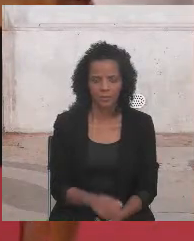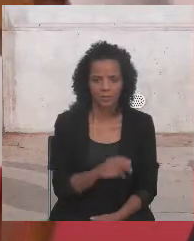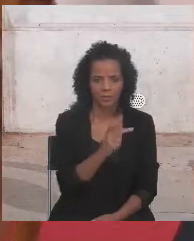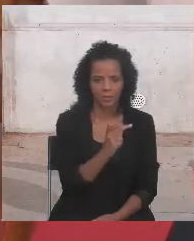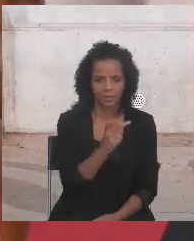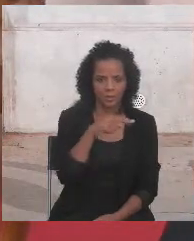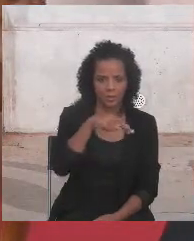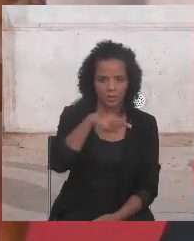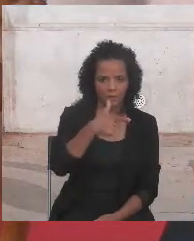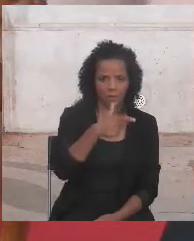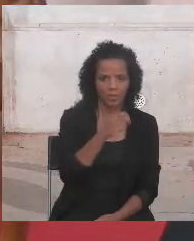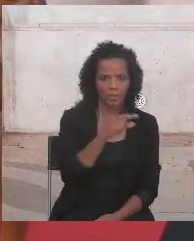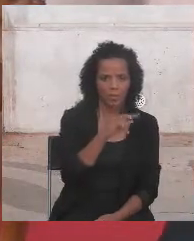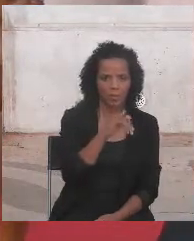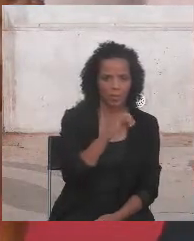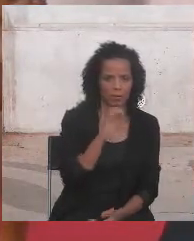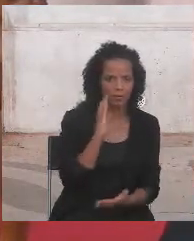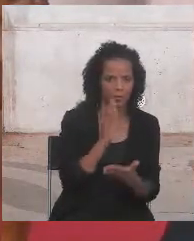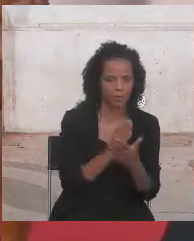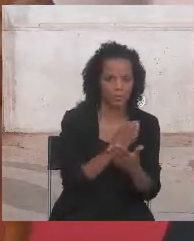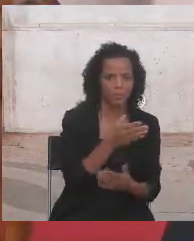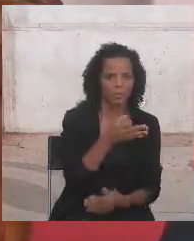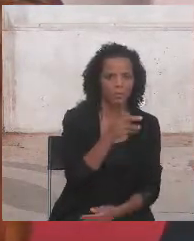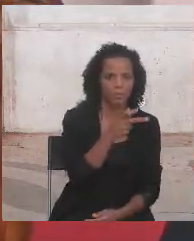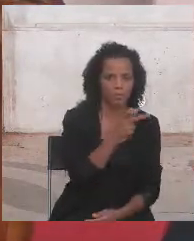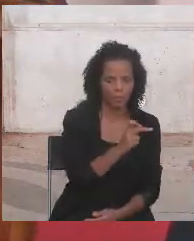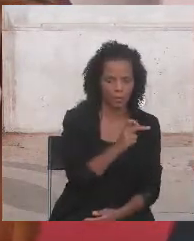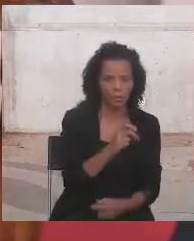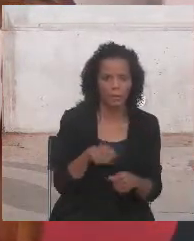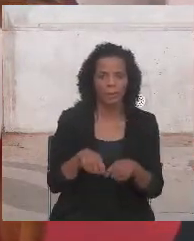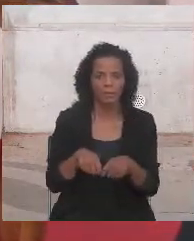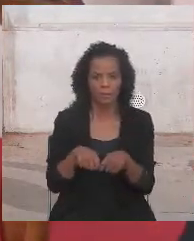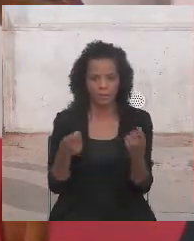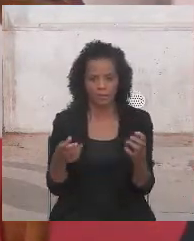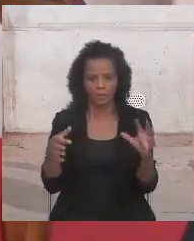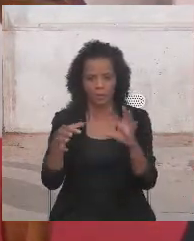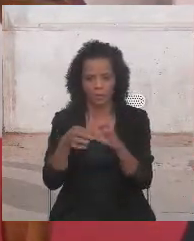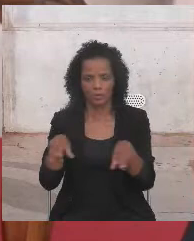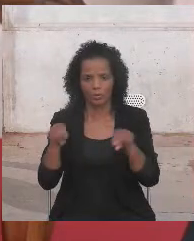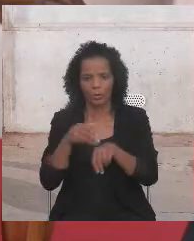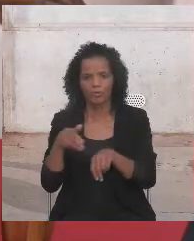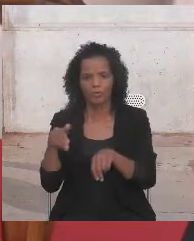António Manuel Pimenta Proa, Coligação Novos Tempos, Lisboa.